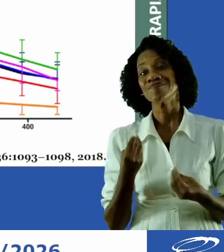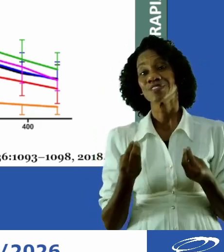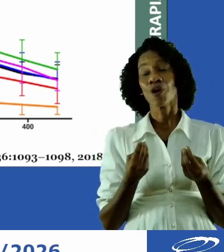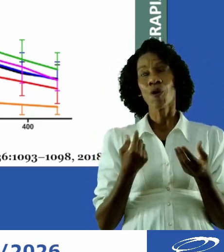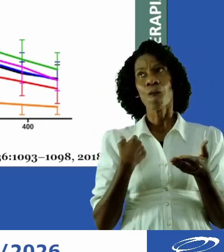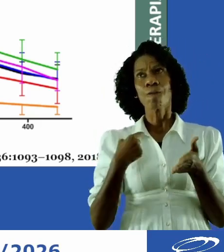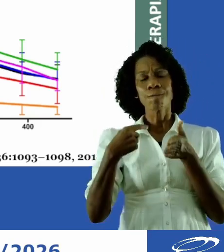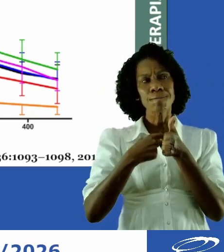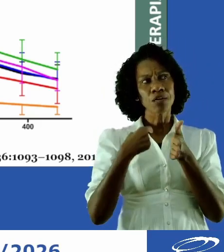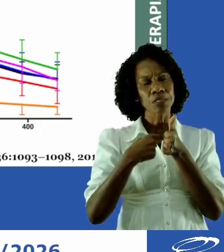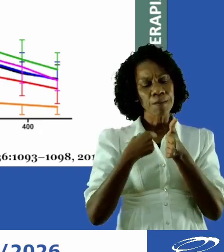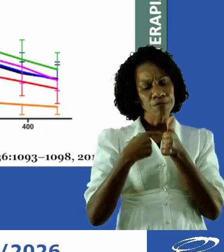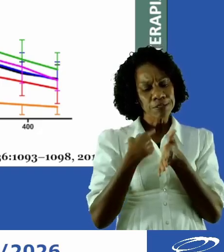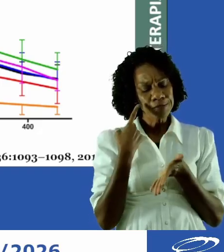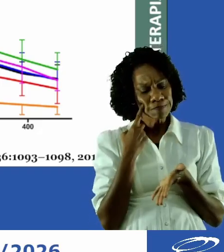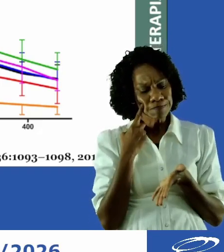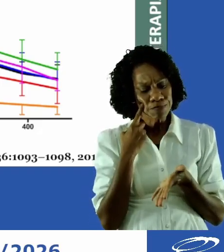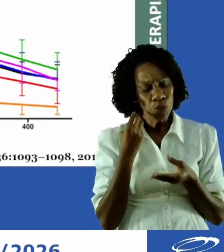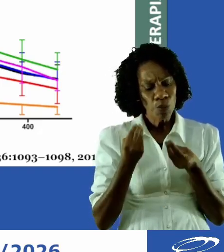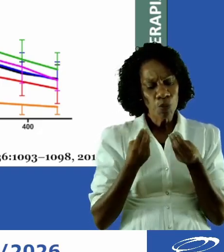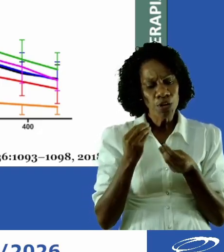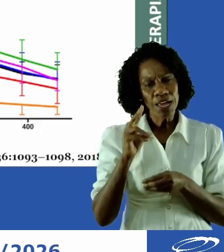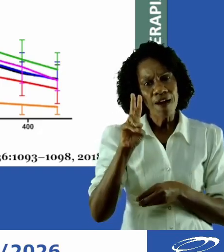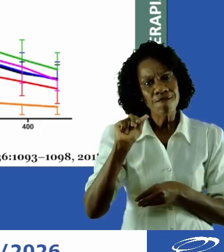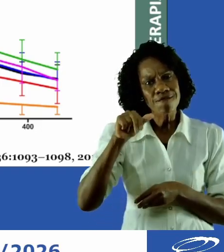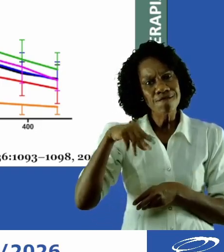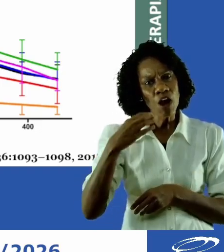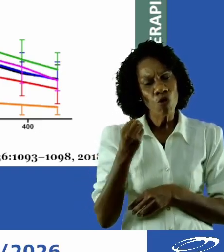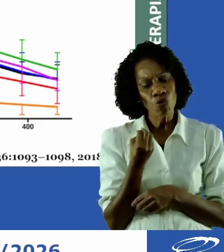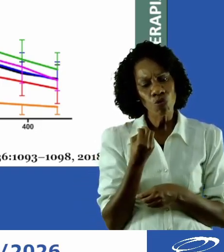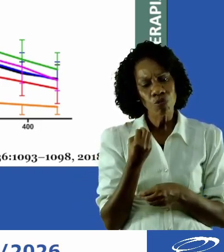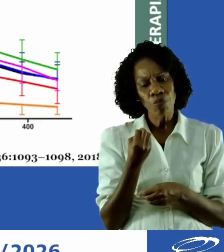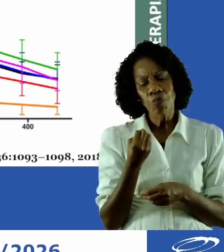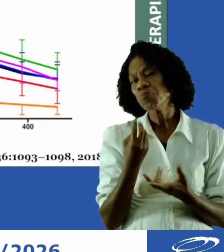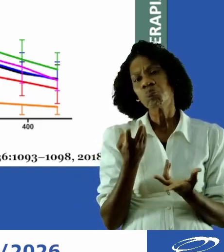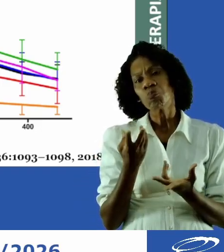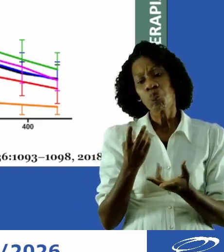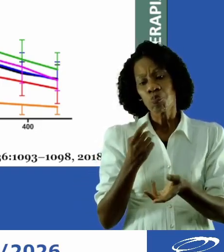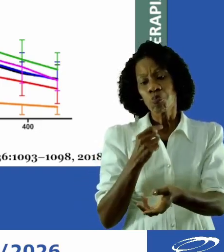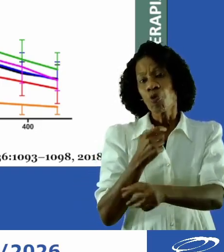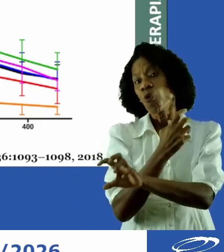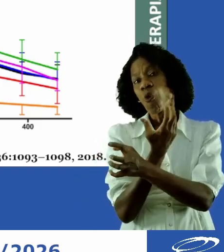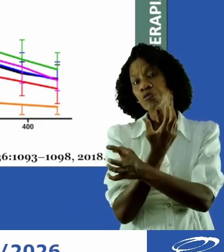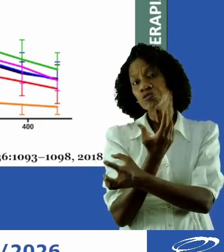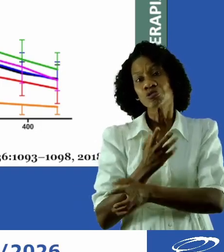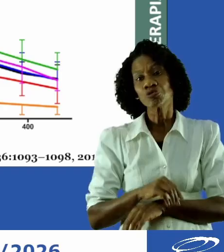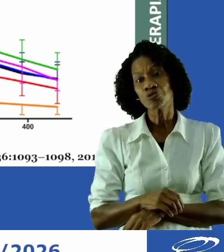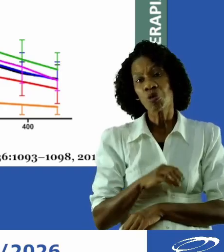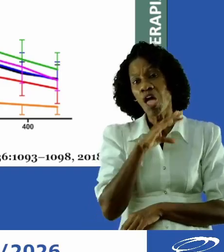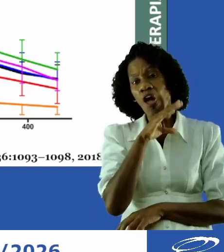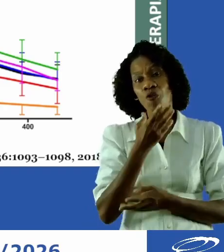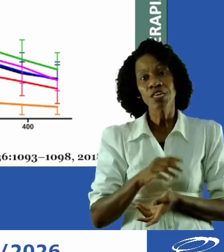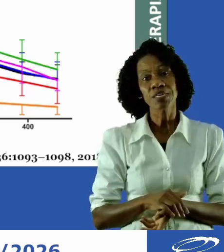que me fez chegar até aqui hoje. Por que a vanco não é boa para o osso, se é boa para o sangue, para o estafilococcus? E aqui